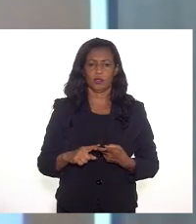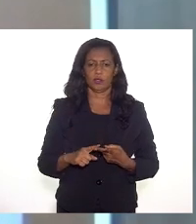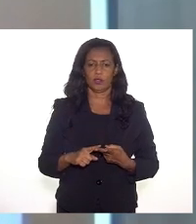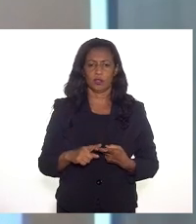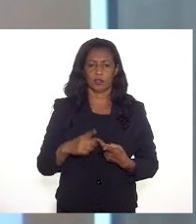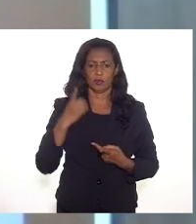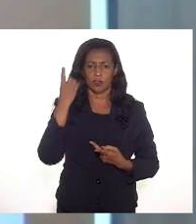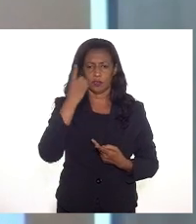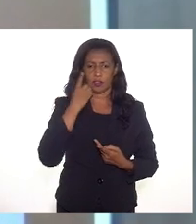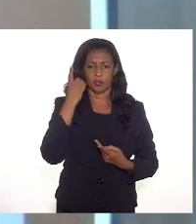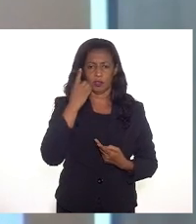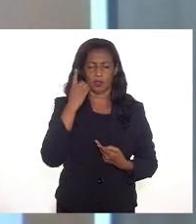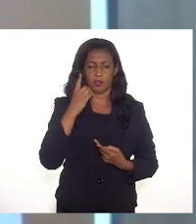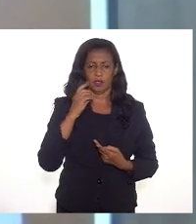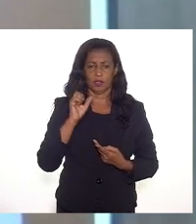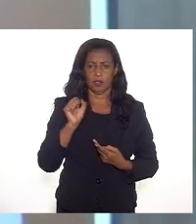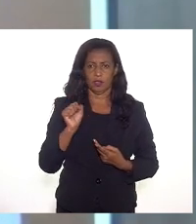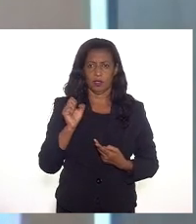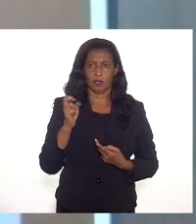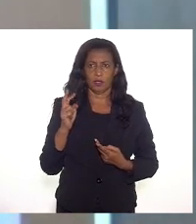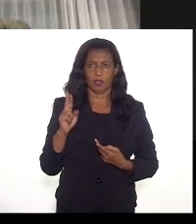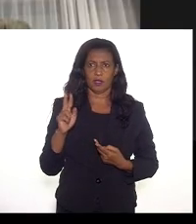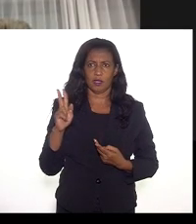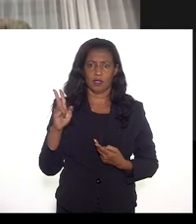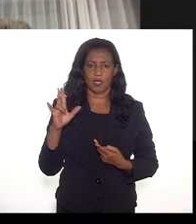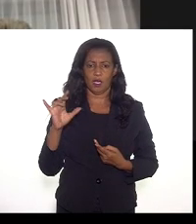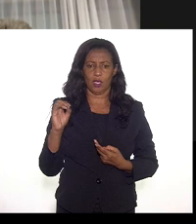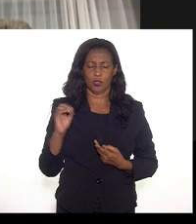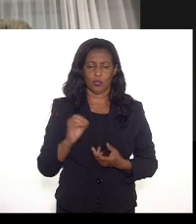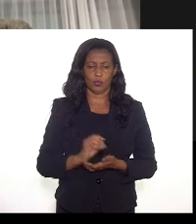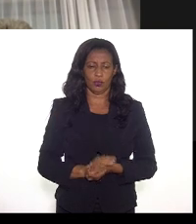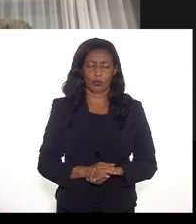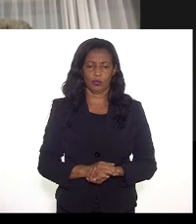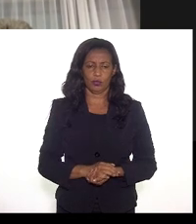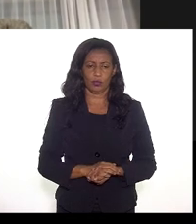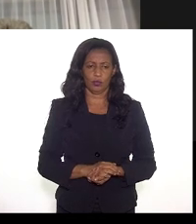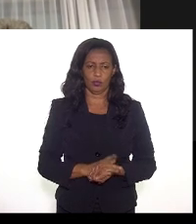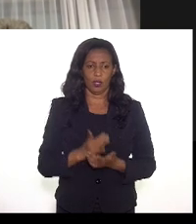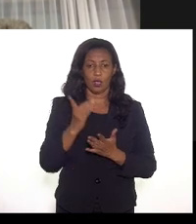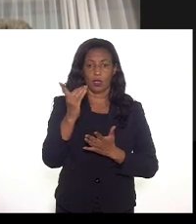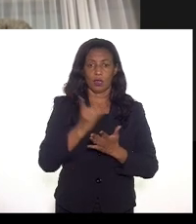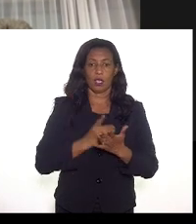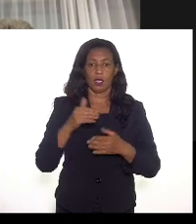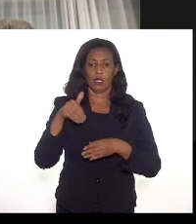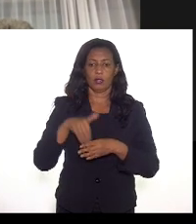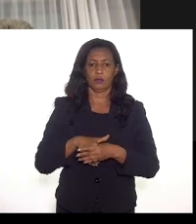logo em seguida o deputado Sérgio Fernandes. Deputado Luiz Paulo para declaração de voto.